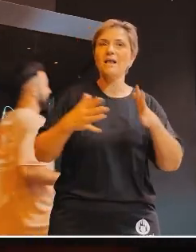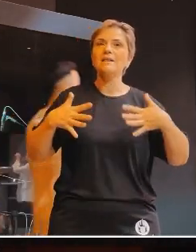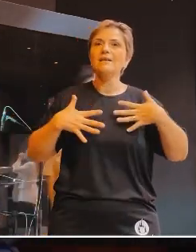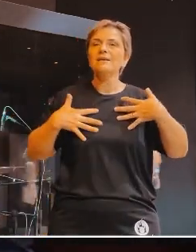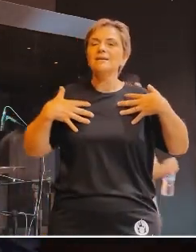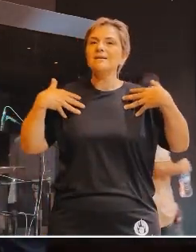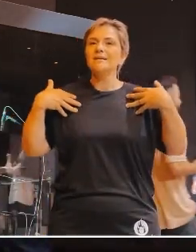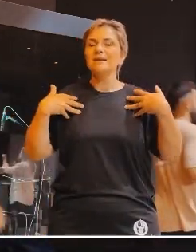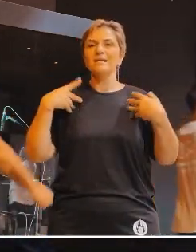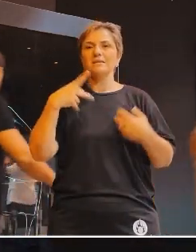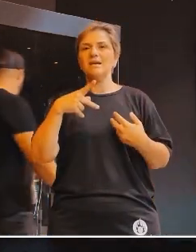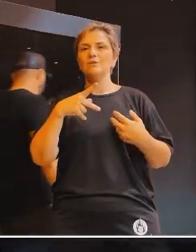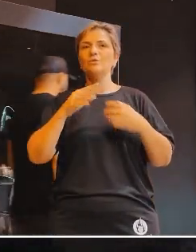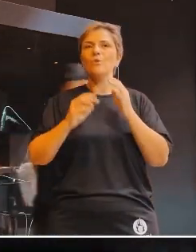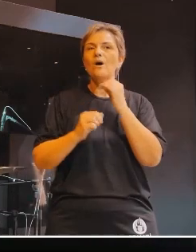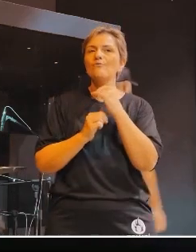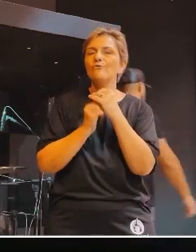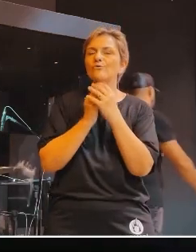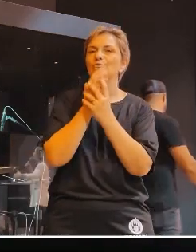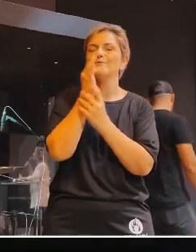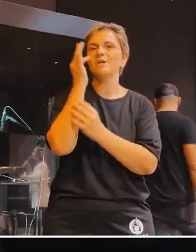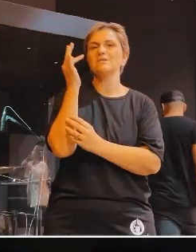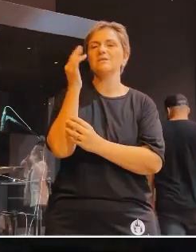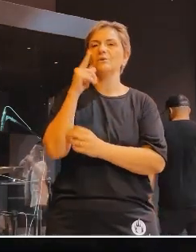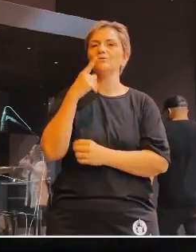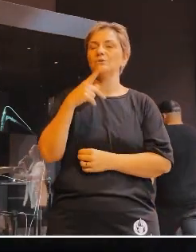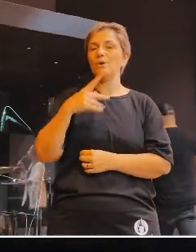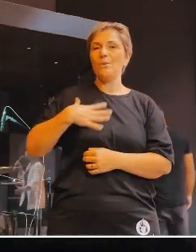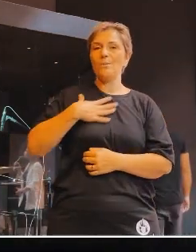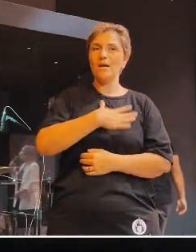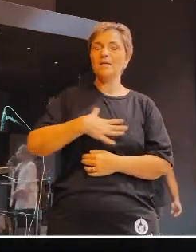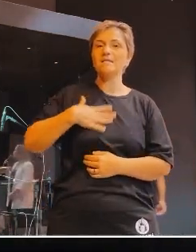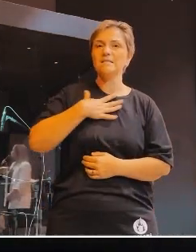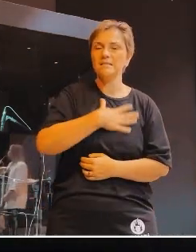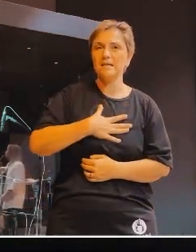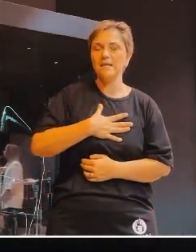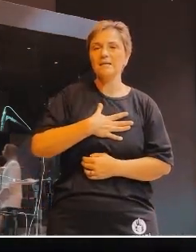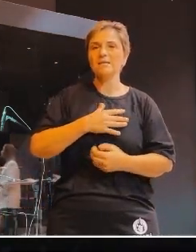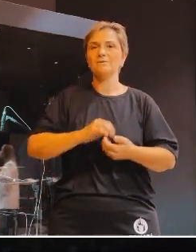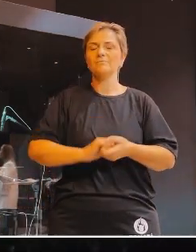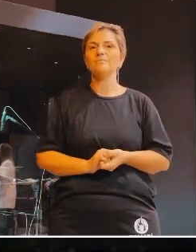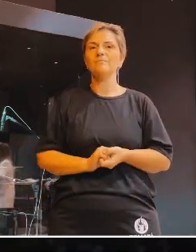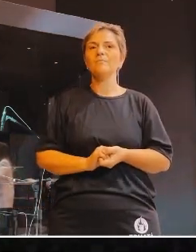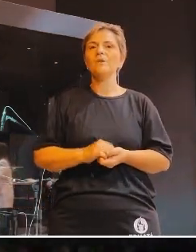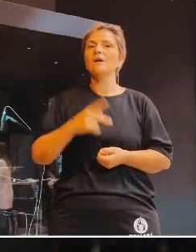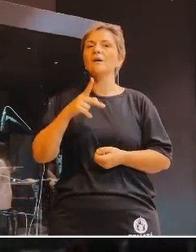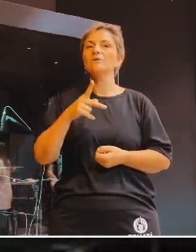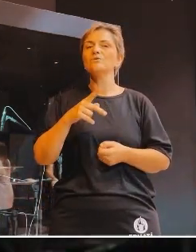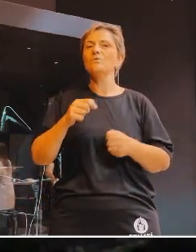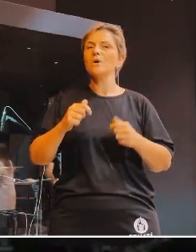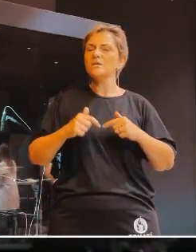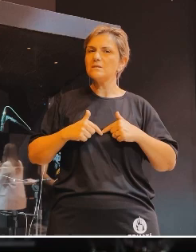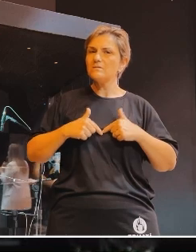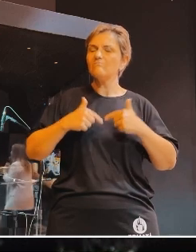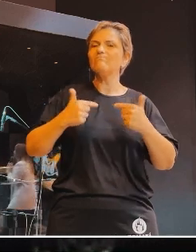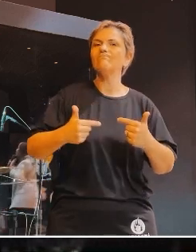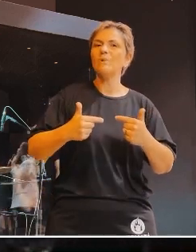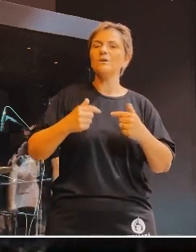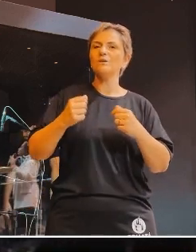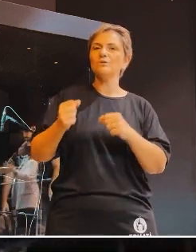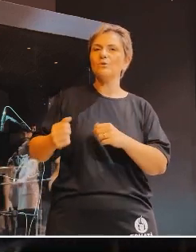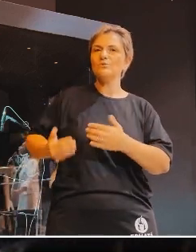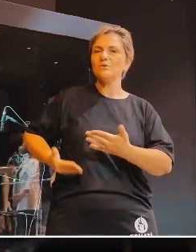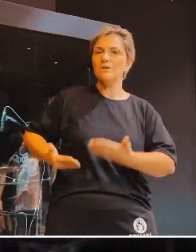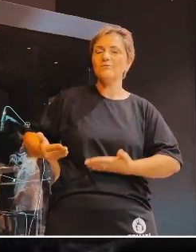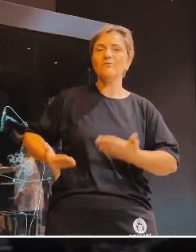alegria da sua frutificação, do seu fazer, do seu cuidar dos outros, das suas obras, do exercitar os